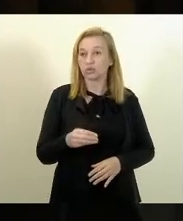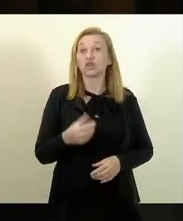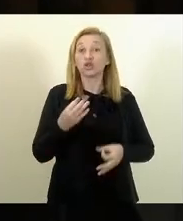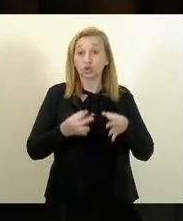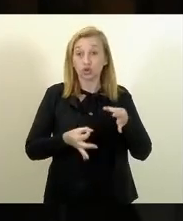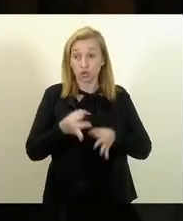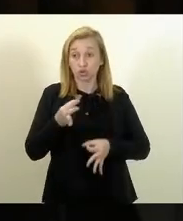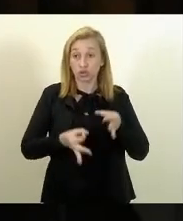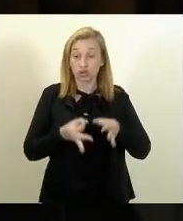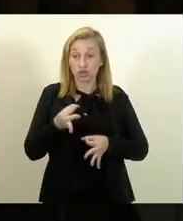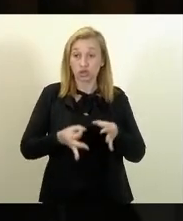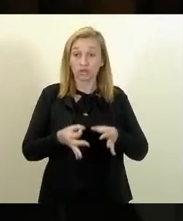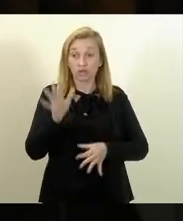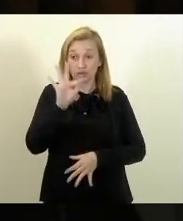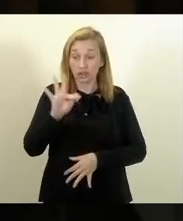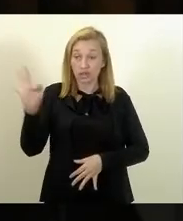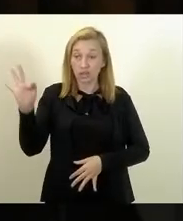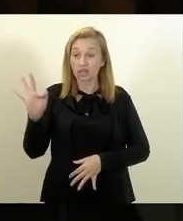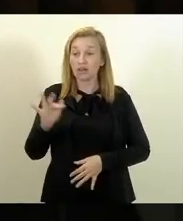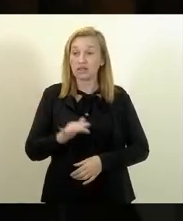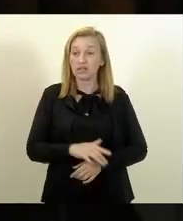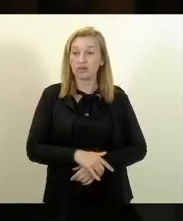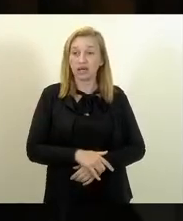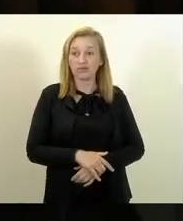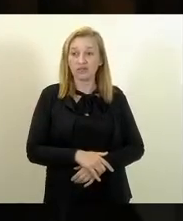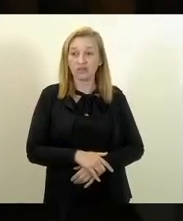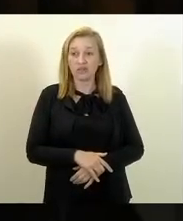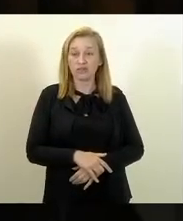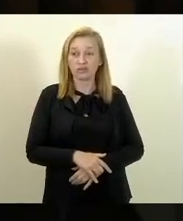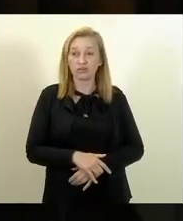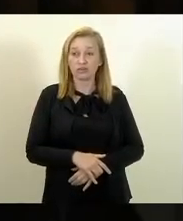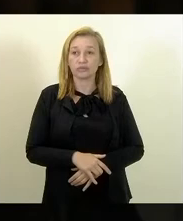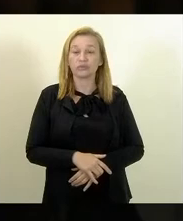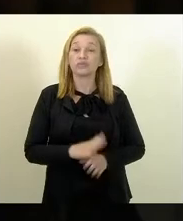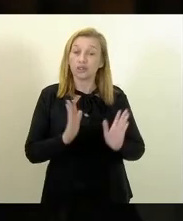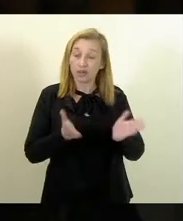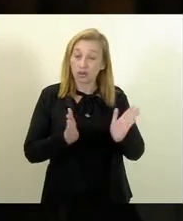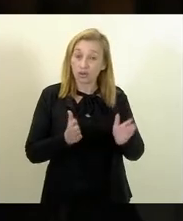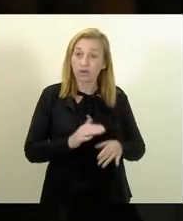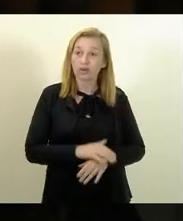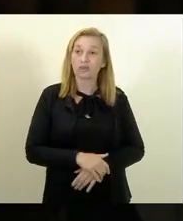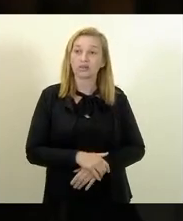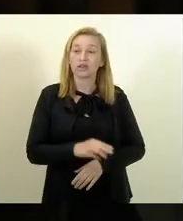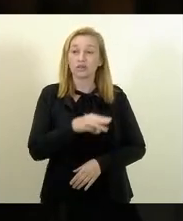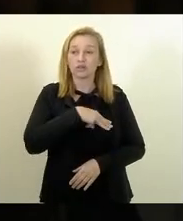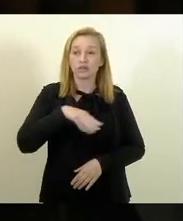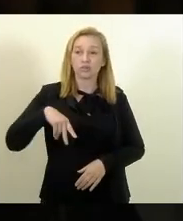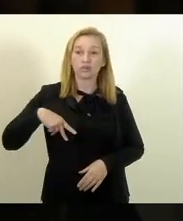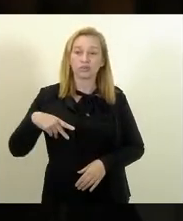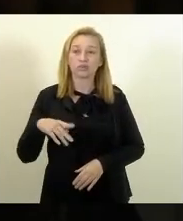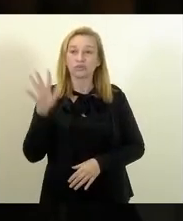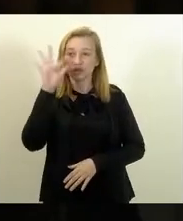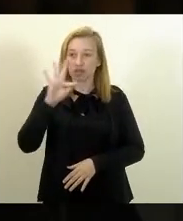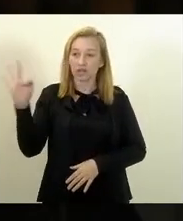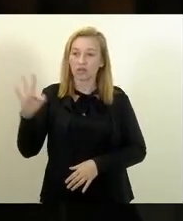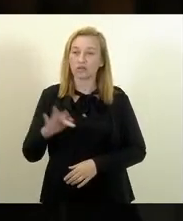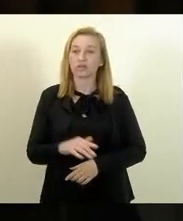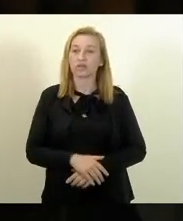juiz federal, e agora, já há algum tempo, do Ministério Público Federal. Portanto, esse